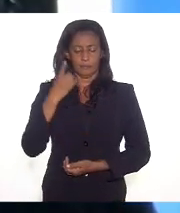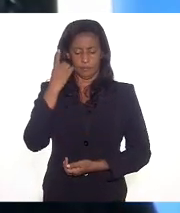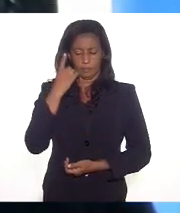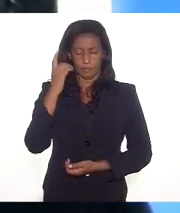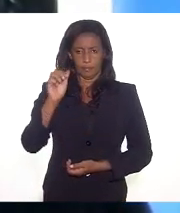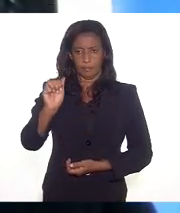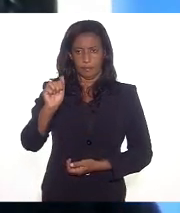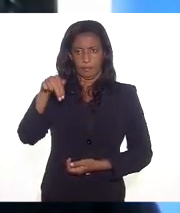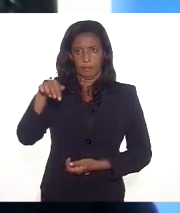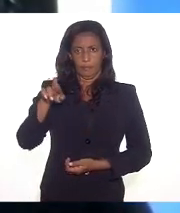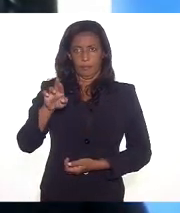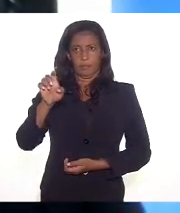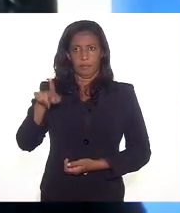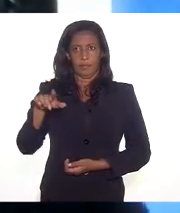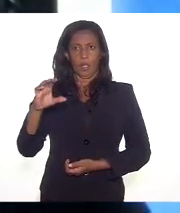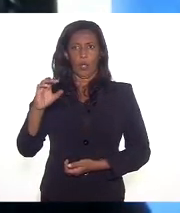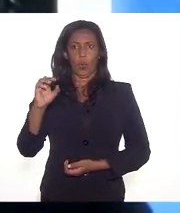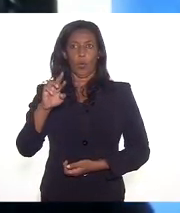Deputado André Correia.